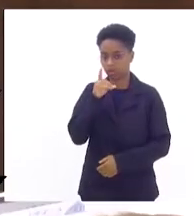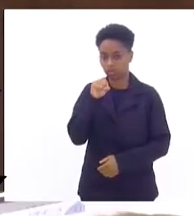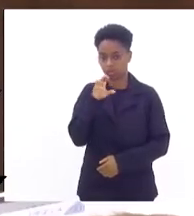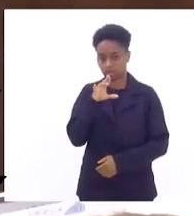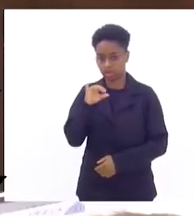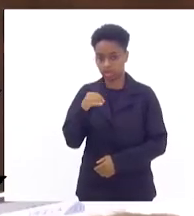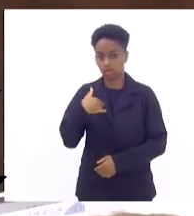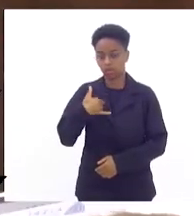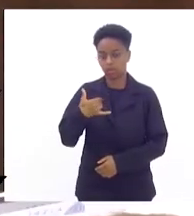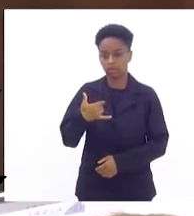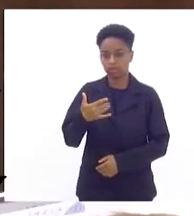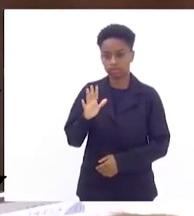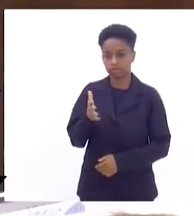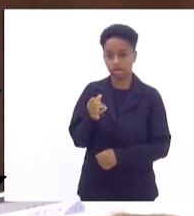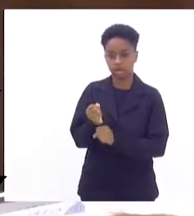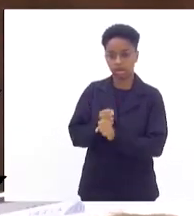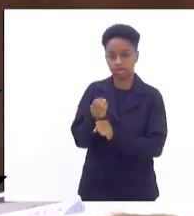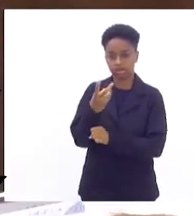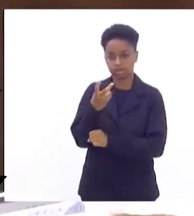35 anos no saneamento.